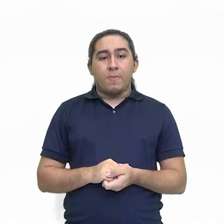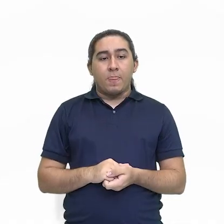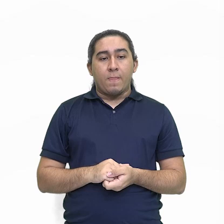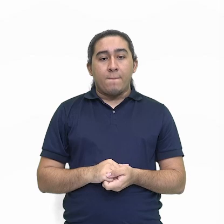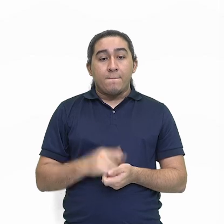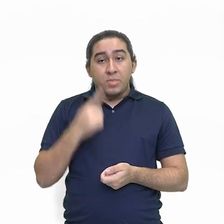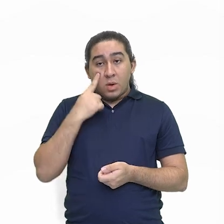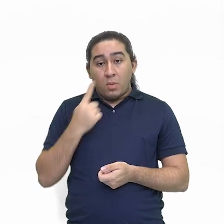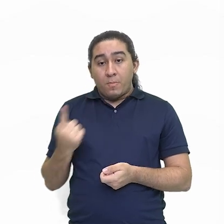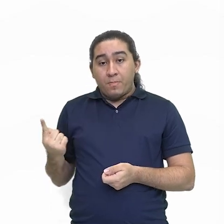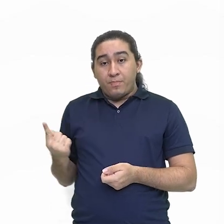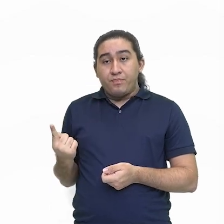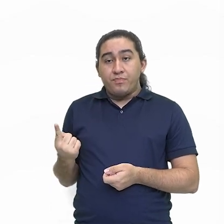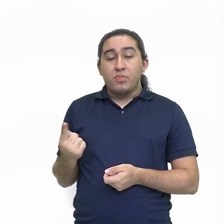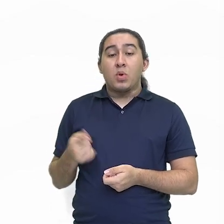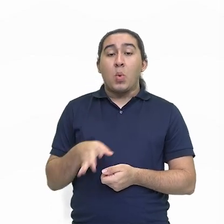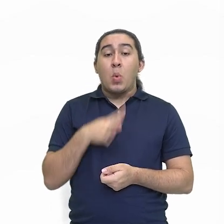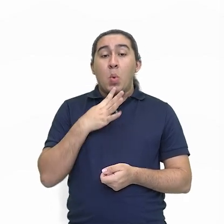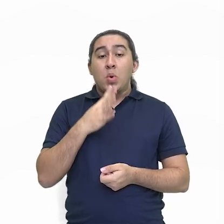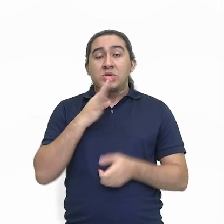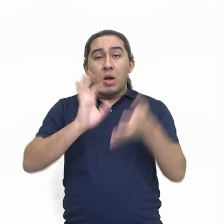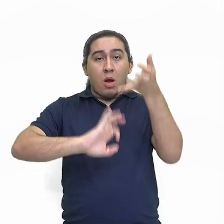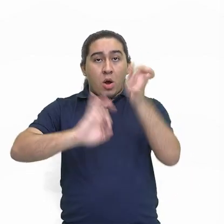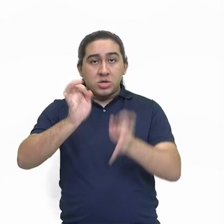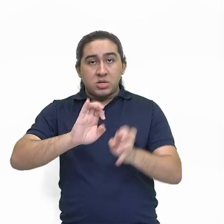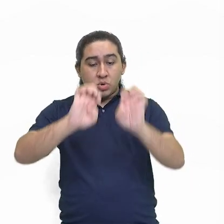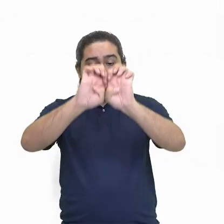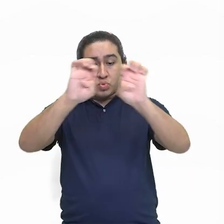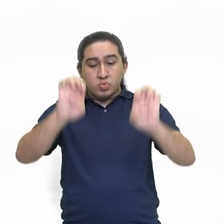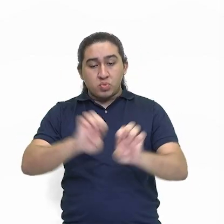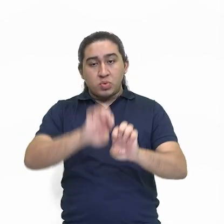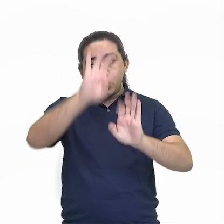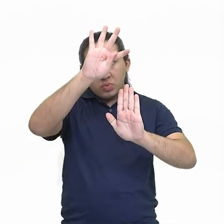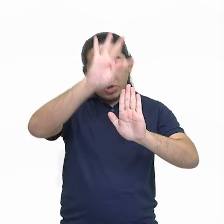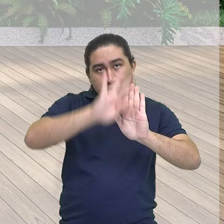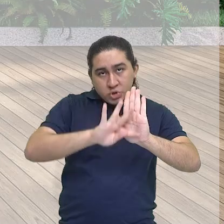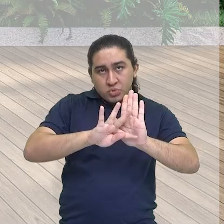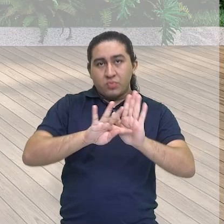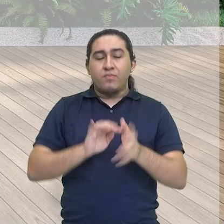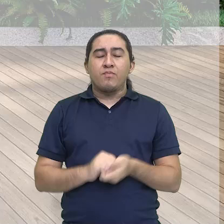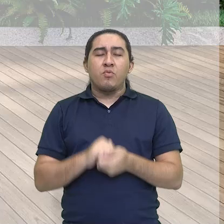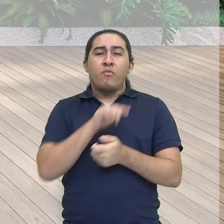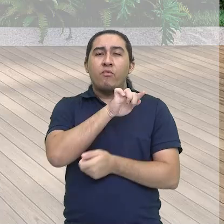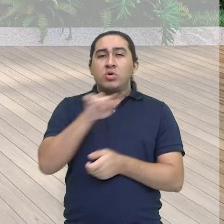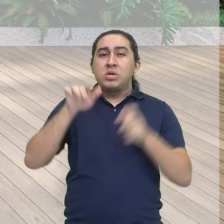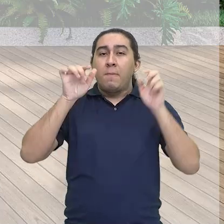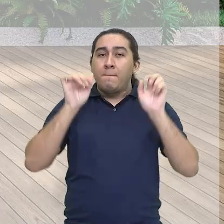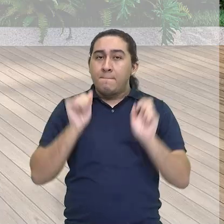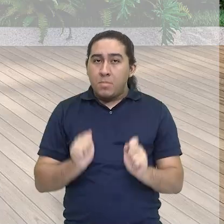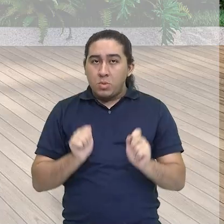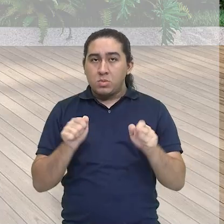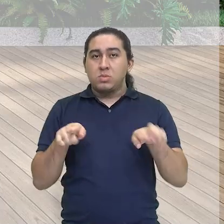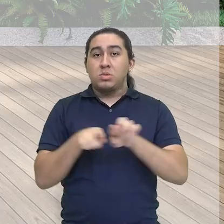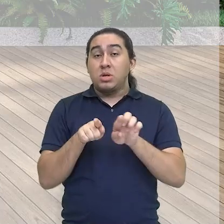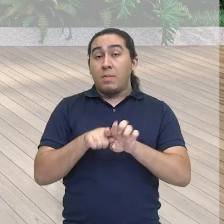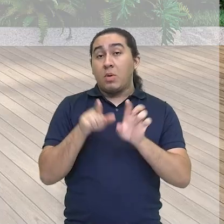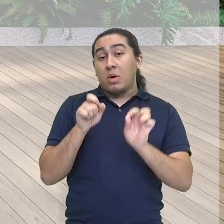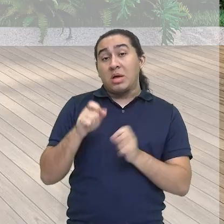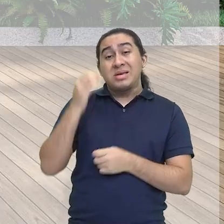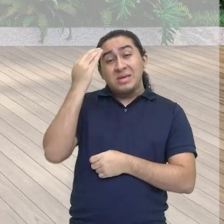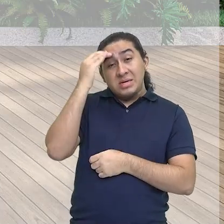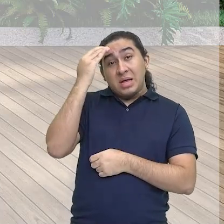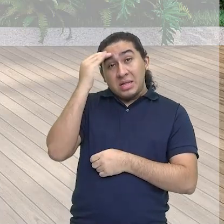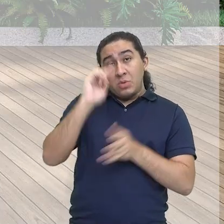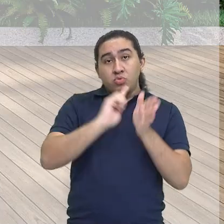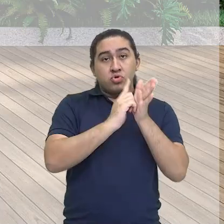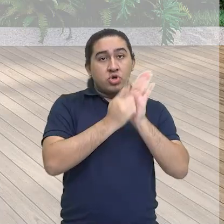a organização textual. Você pode identificar um